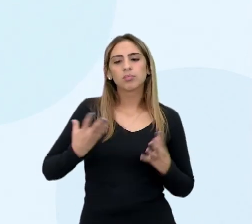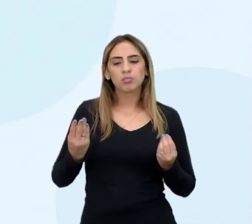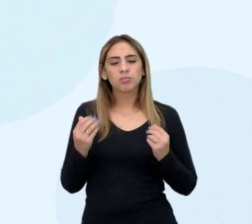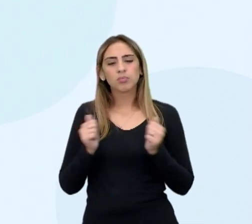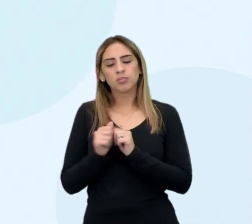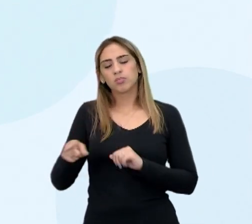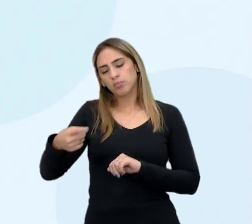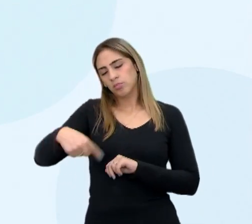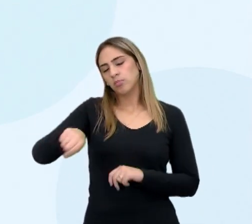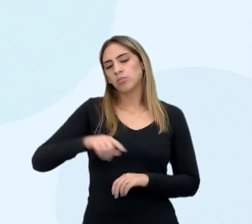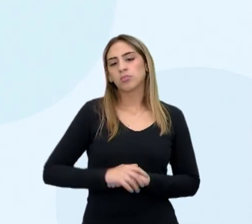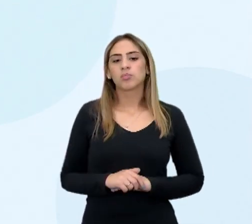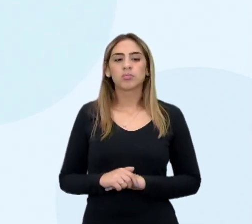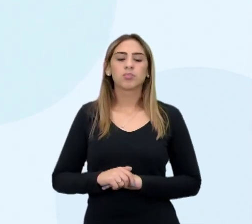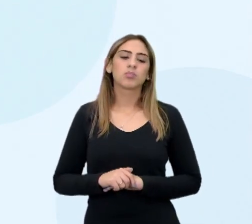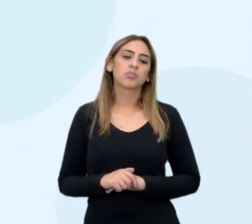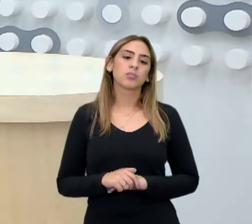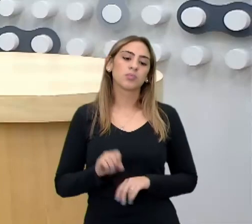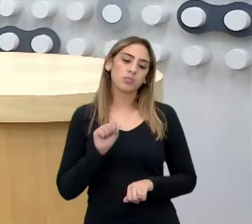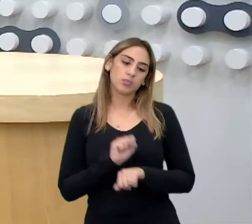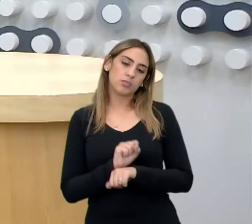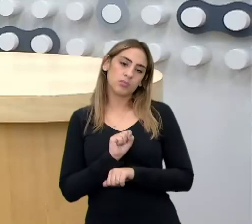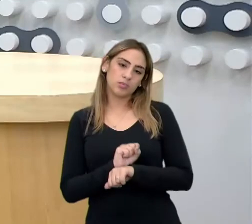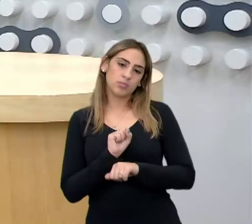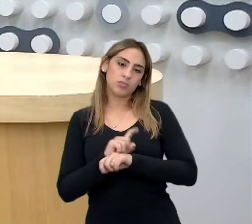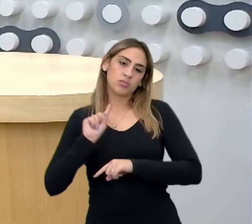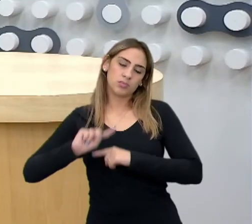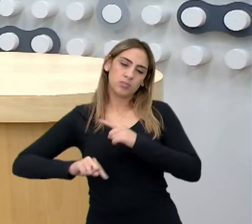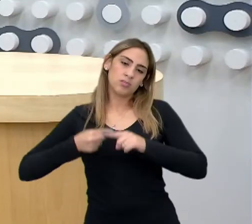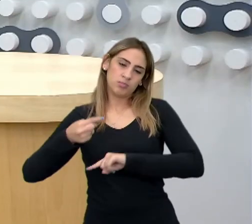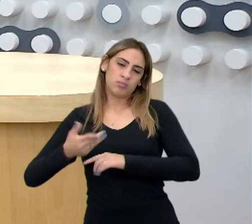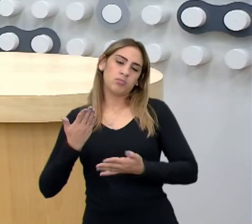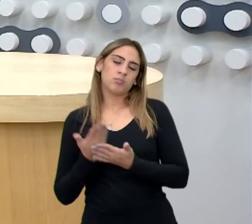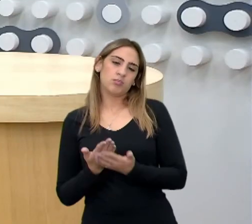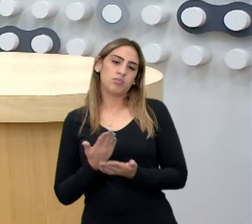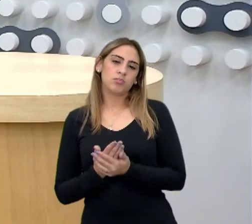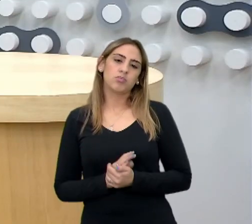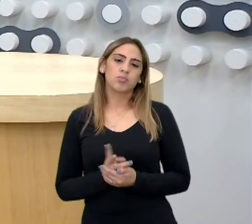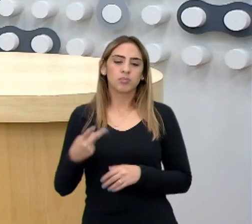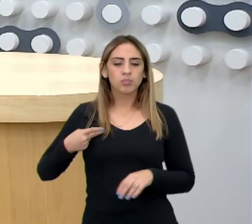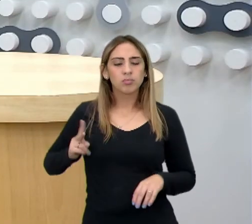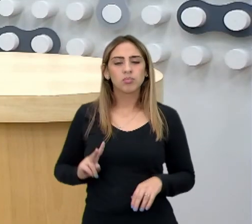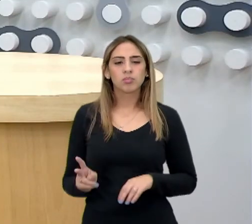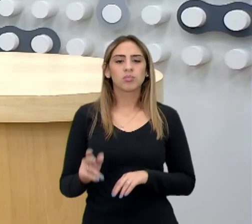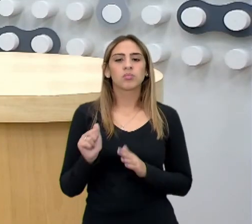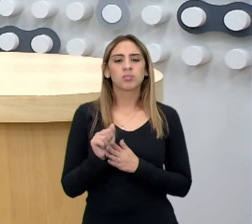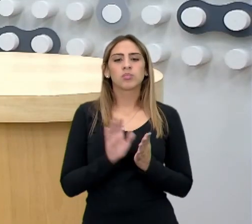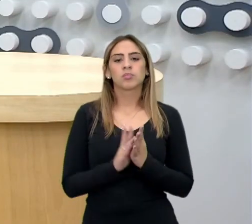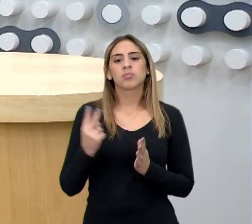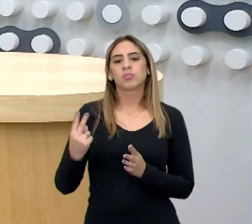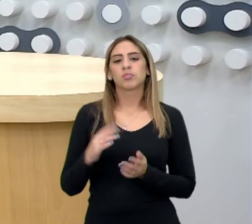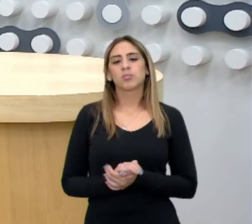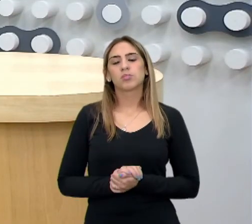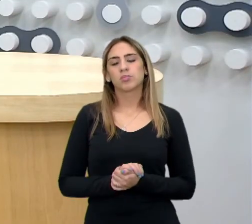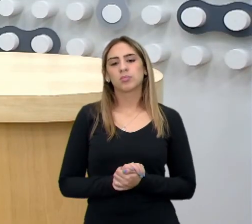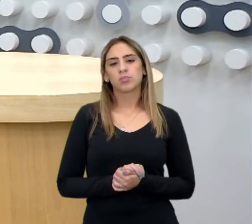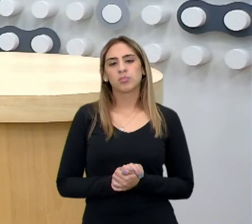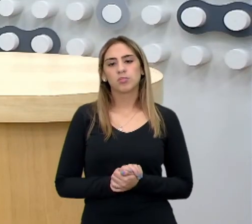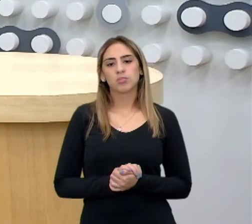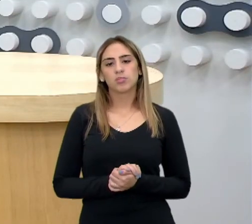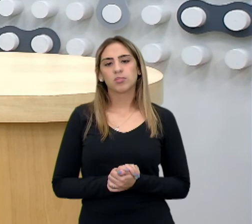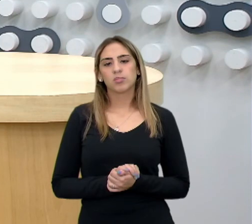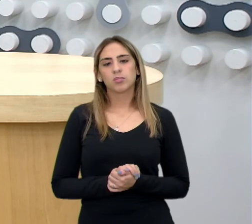com vocês, né? E esperem, né, a próxima aula aí para dar continuidade à atividade 2 e para dar